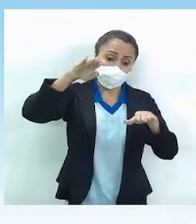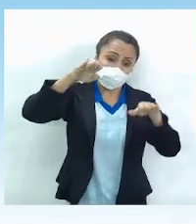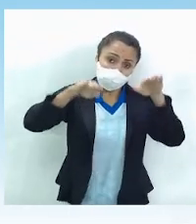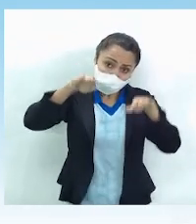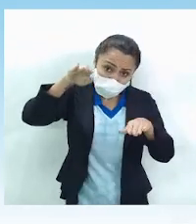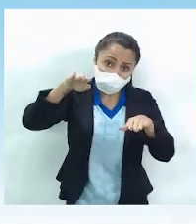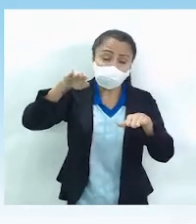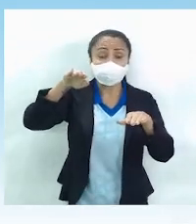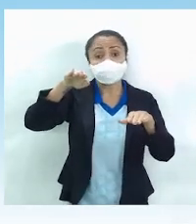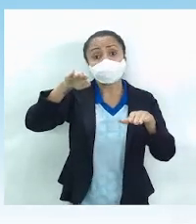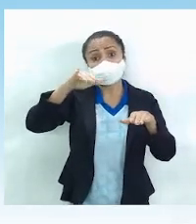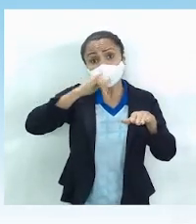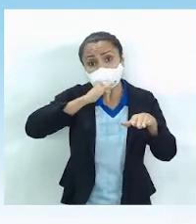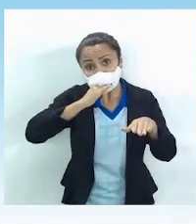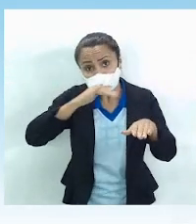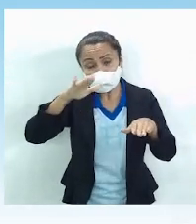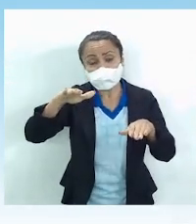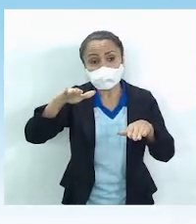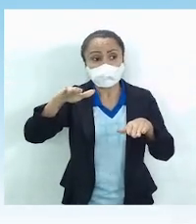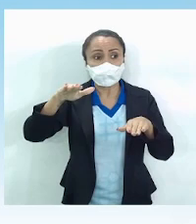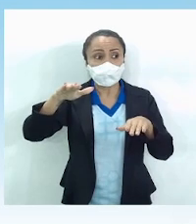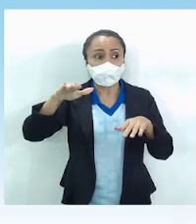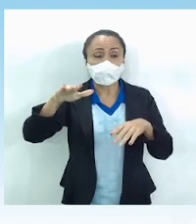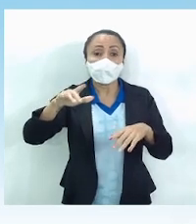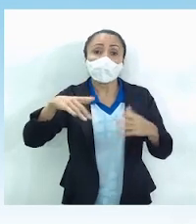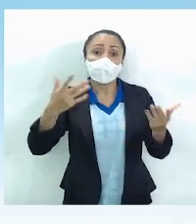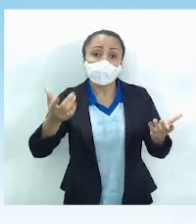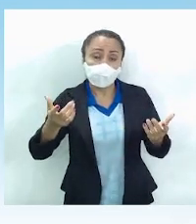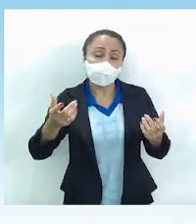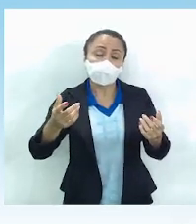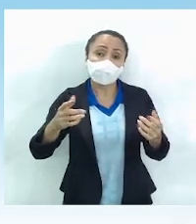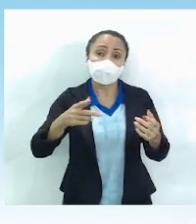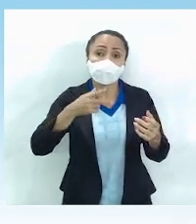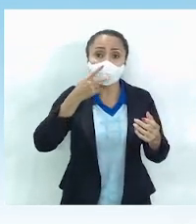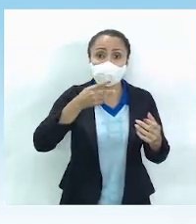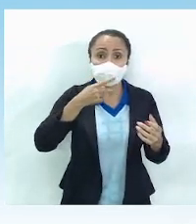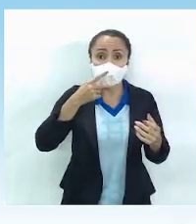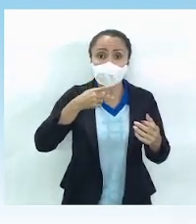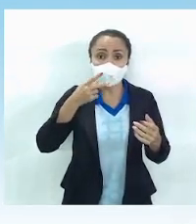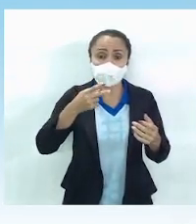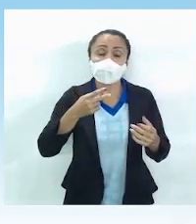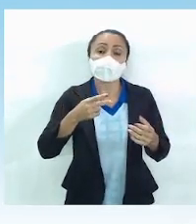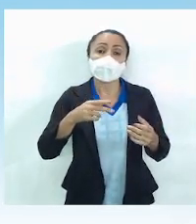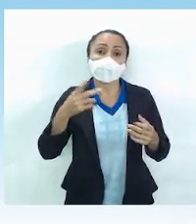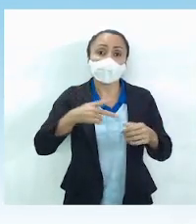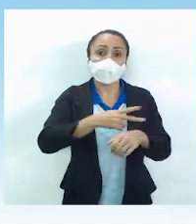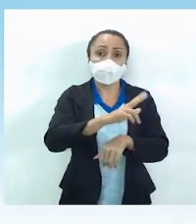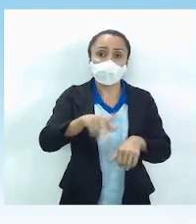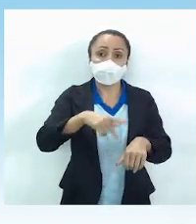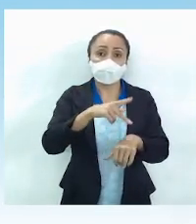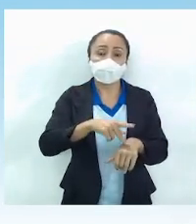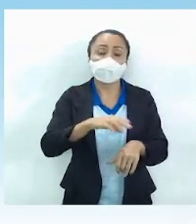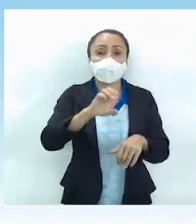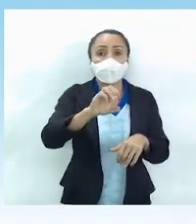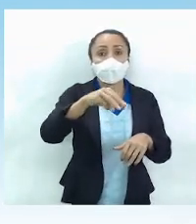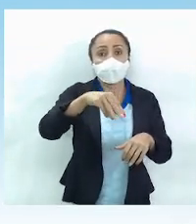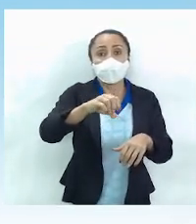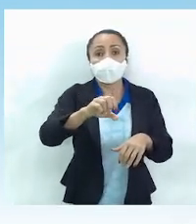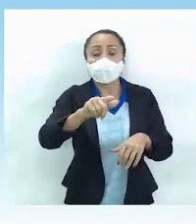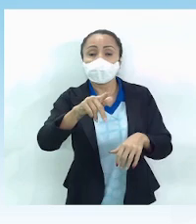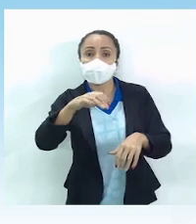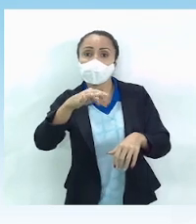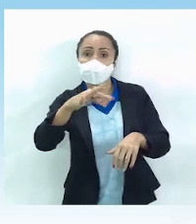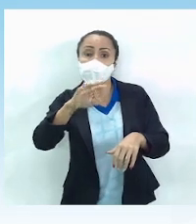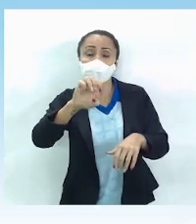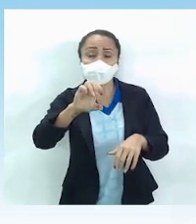desigual, né? E aí nós chamamos países emergentes. Países emergentes são aqueles países